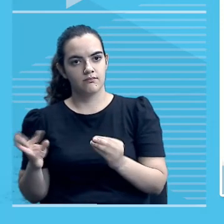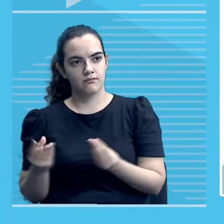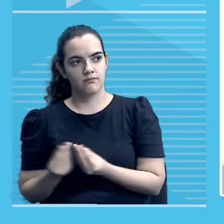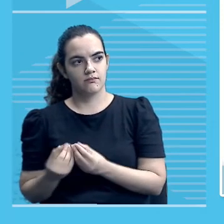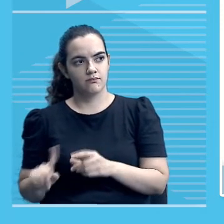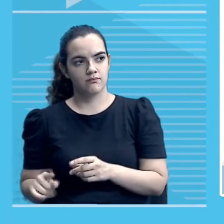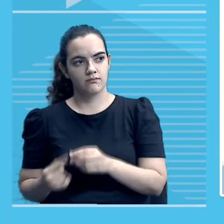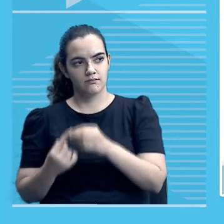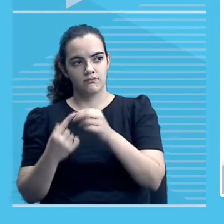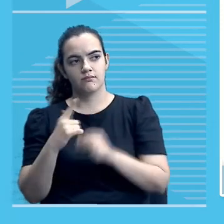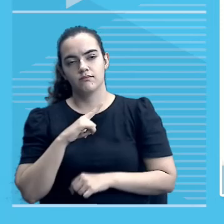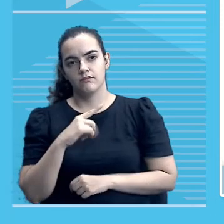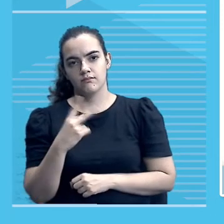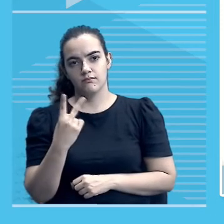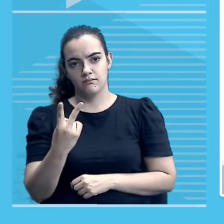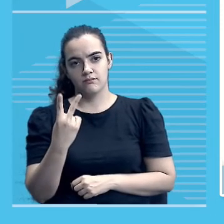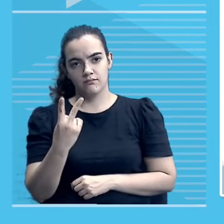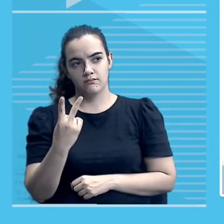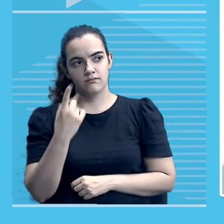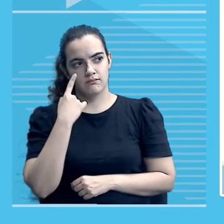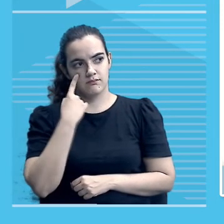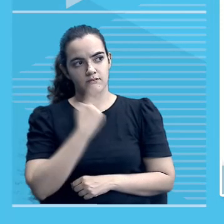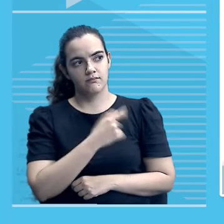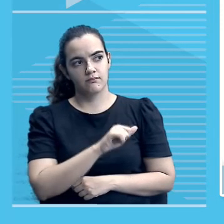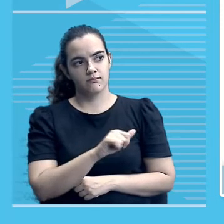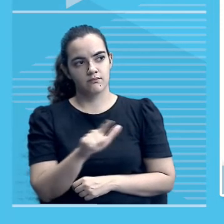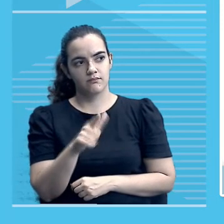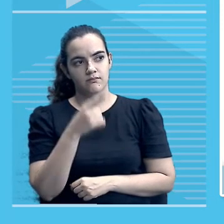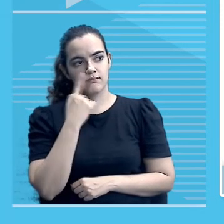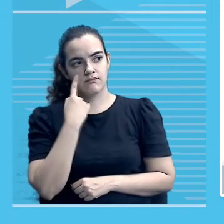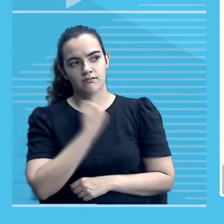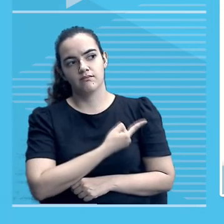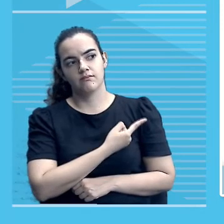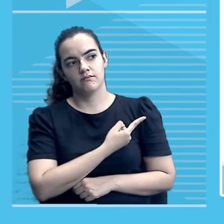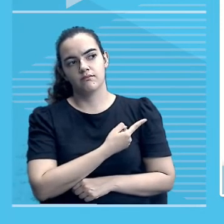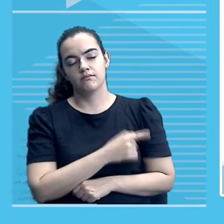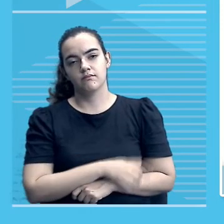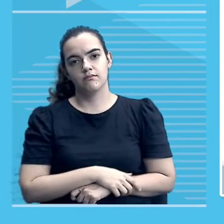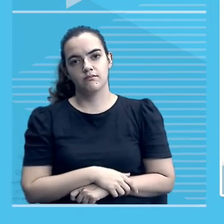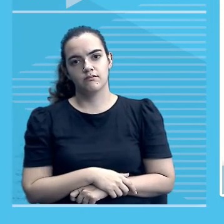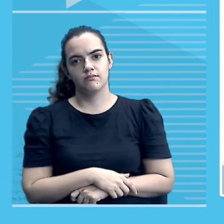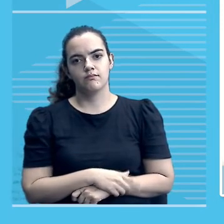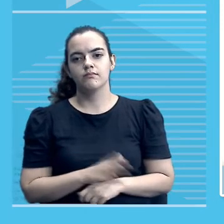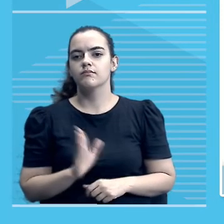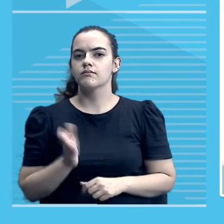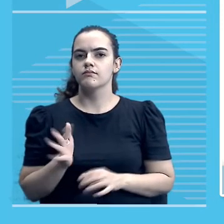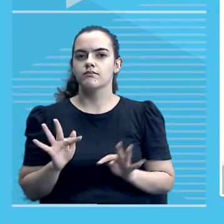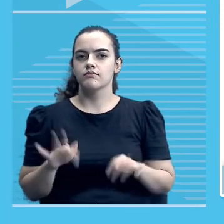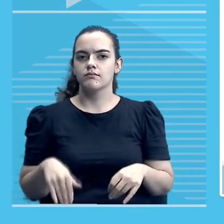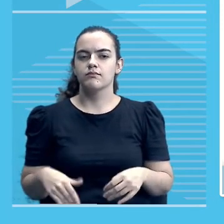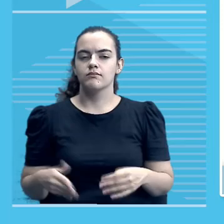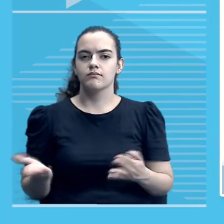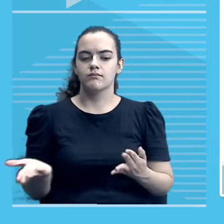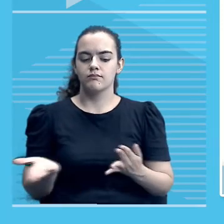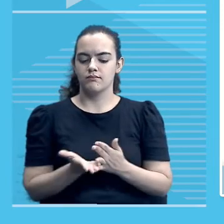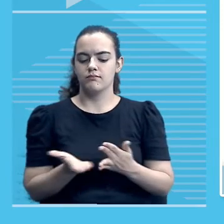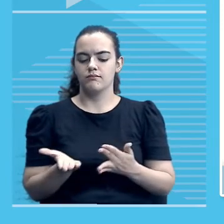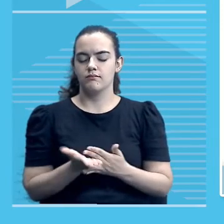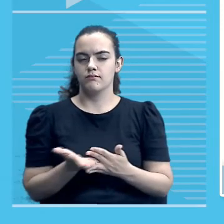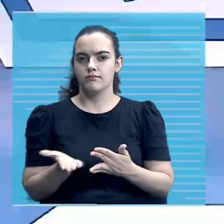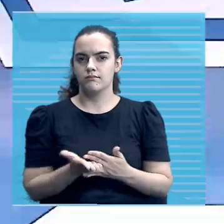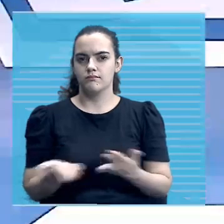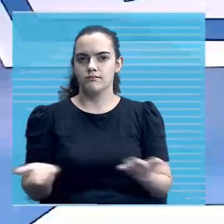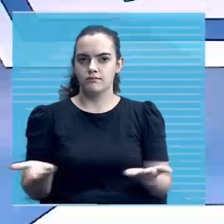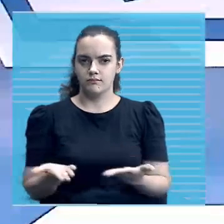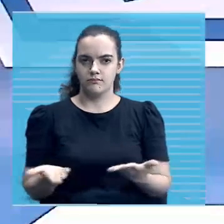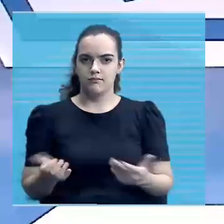dúvida alguma, a letra A, sulfeto de alumínio, ok? Pessoal, nós estamos encerrando essa primeira parte da nossa aula, falando